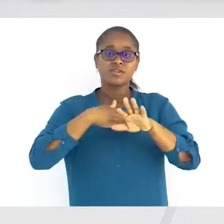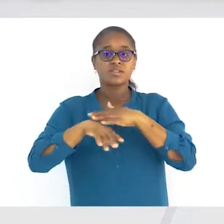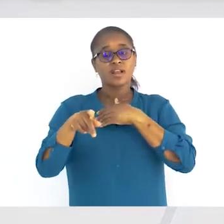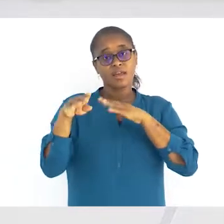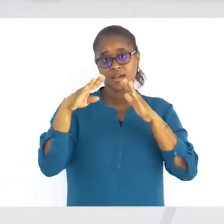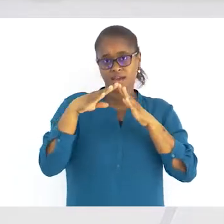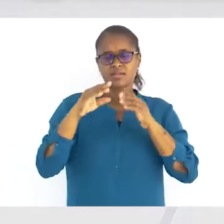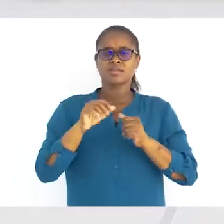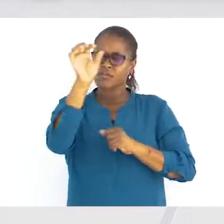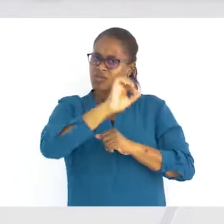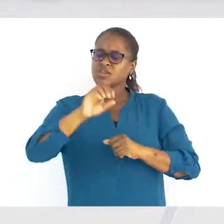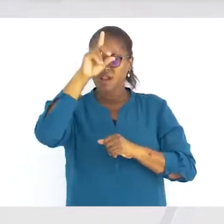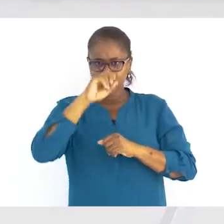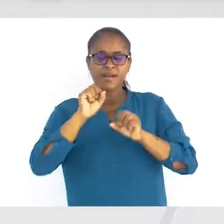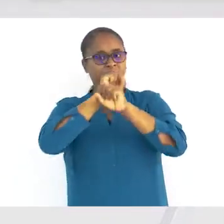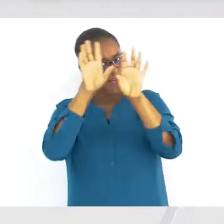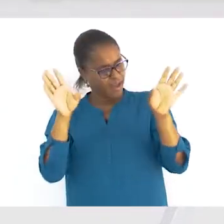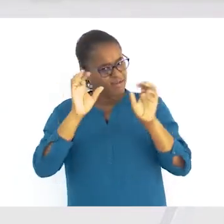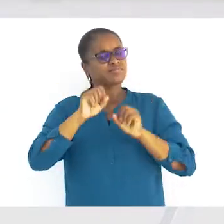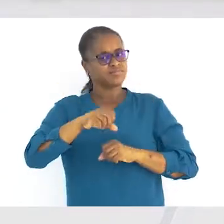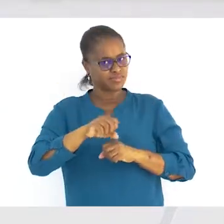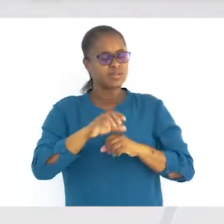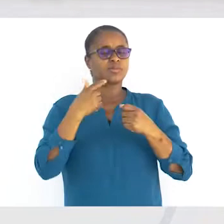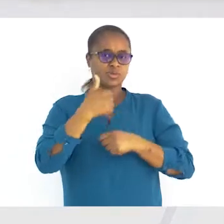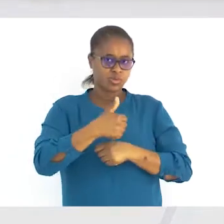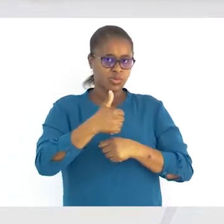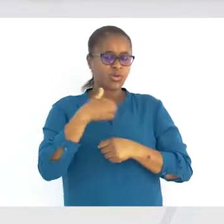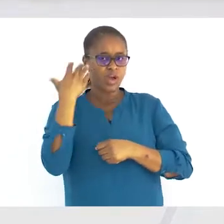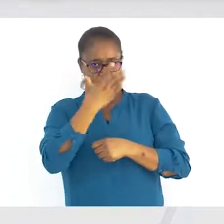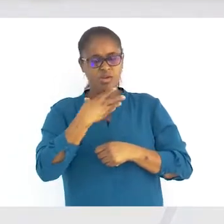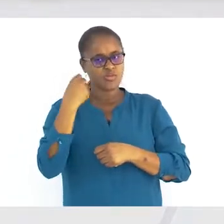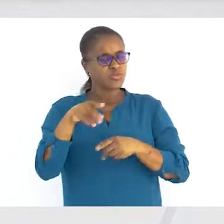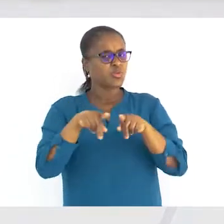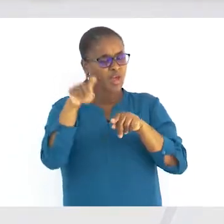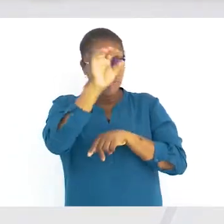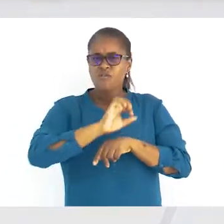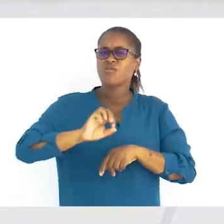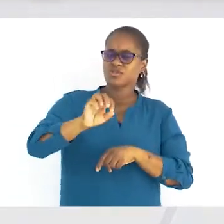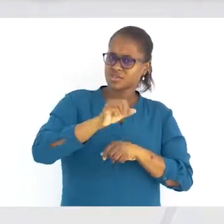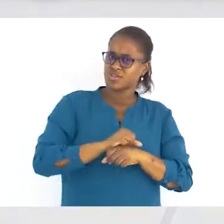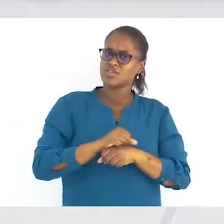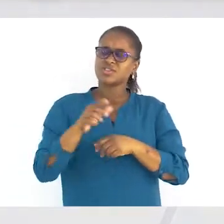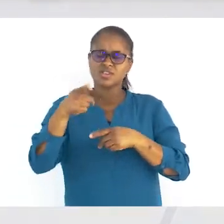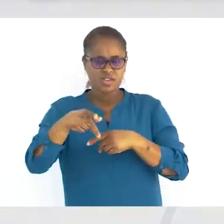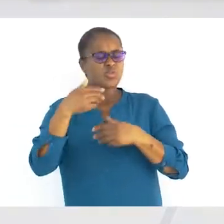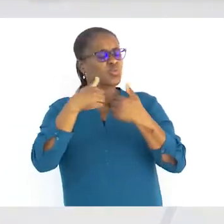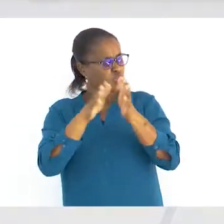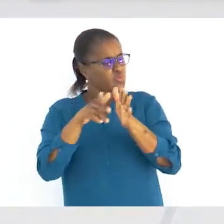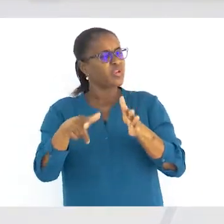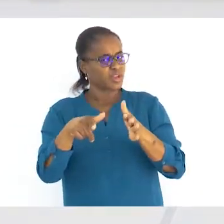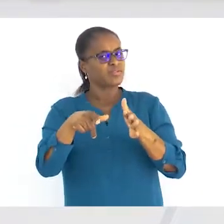Estão a lembrar? Claro que se lembram. Muito bem. Um aluno aplicado como vocês levam tudo isso em